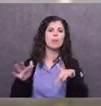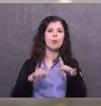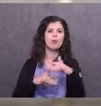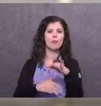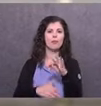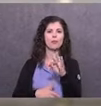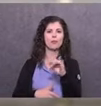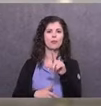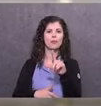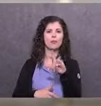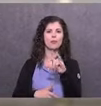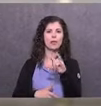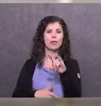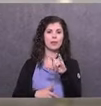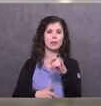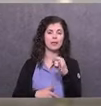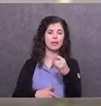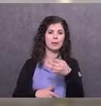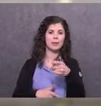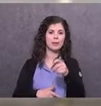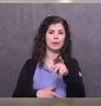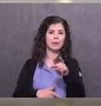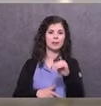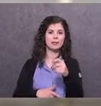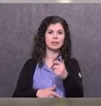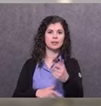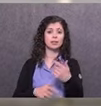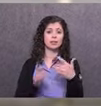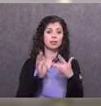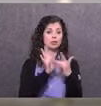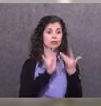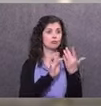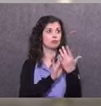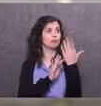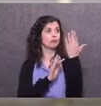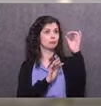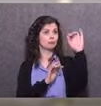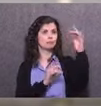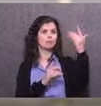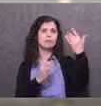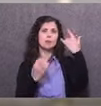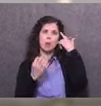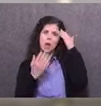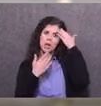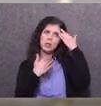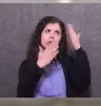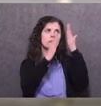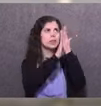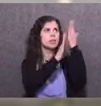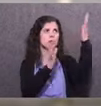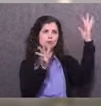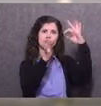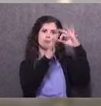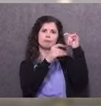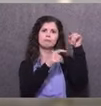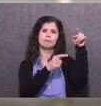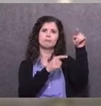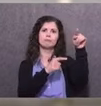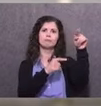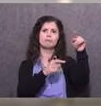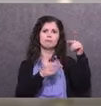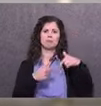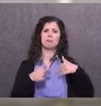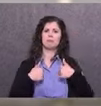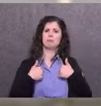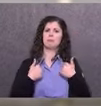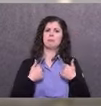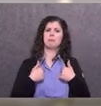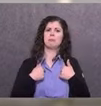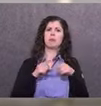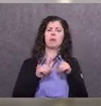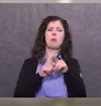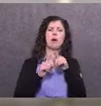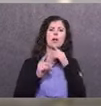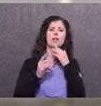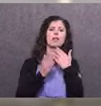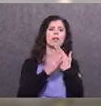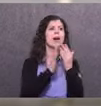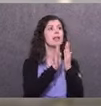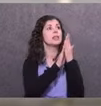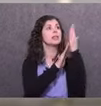Cristo Jesus, que era de condição divina, não se valeu da sua igualdade com